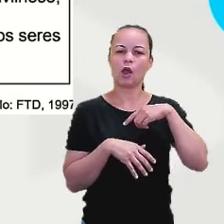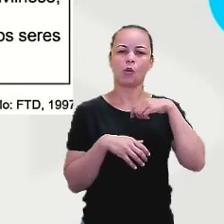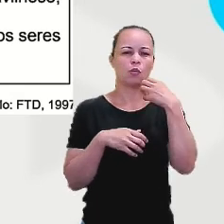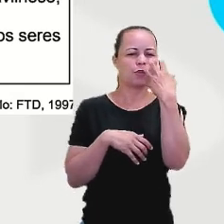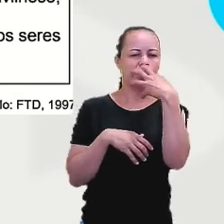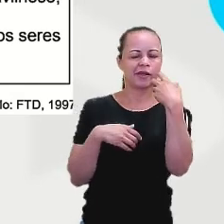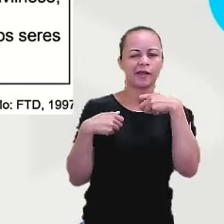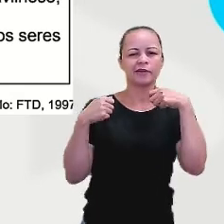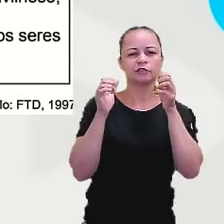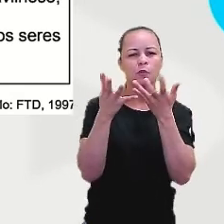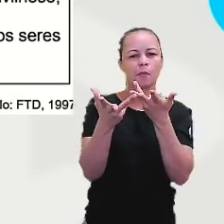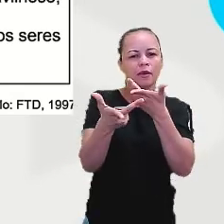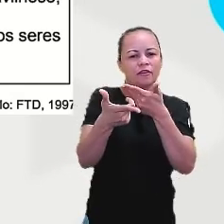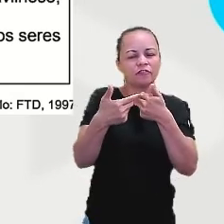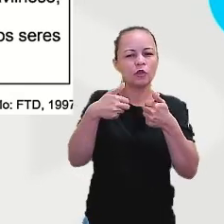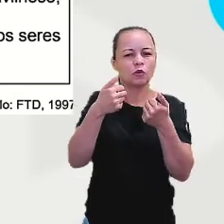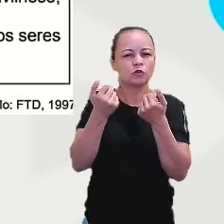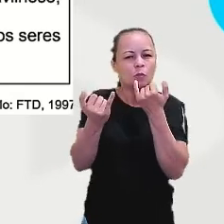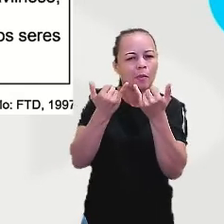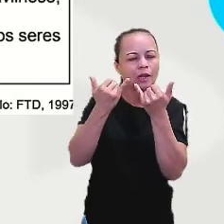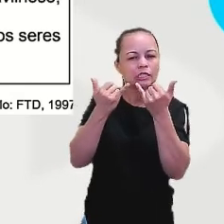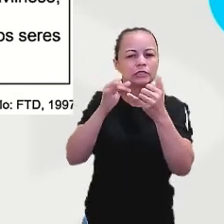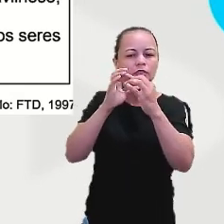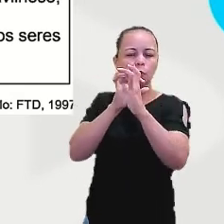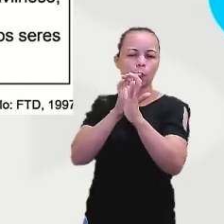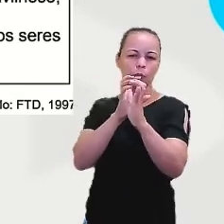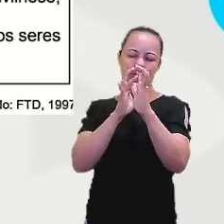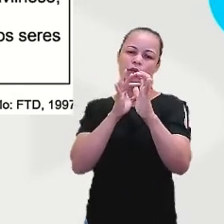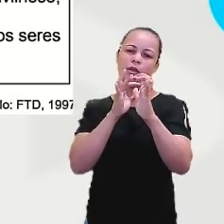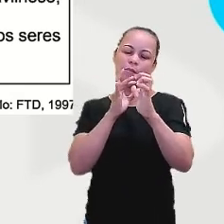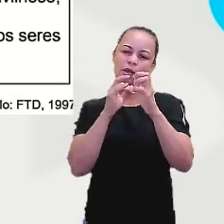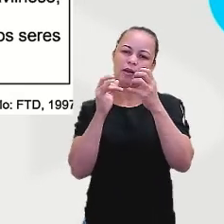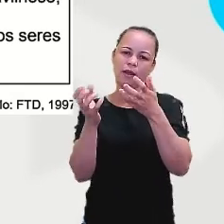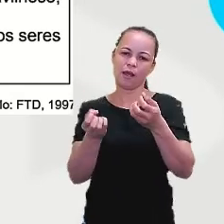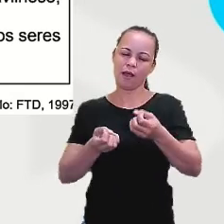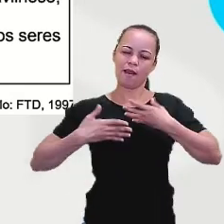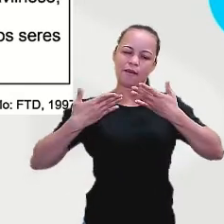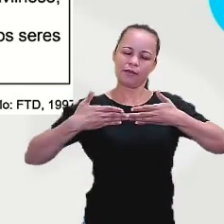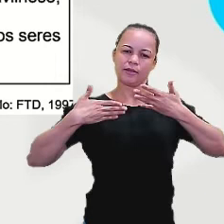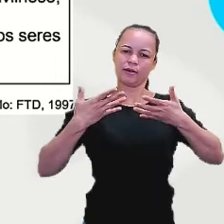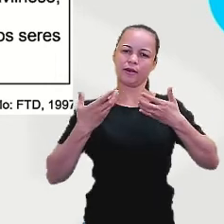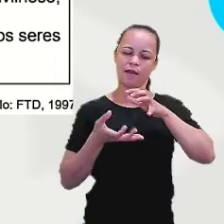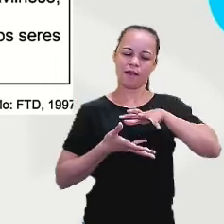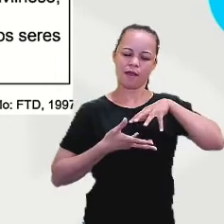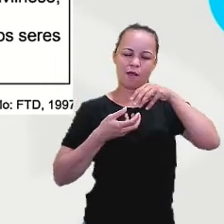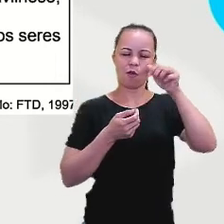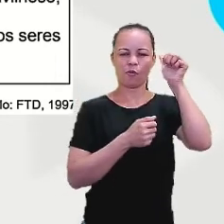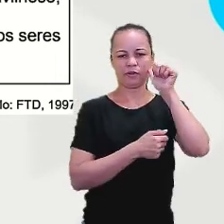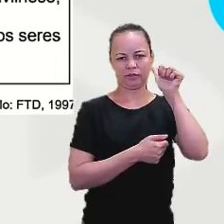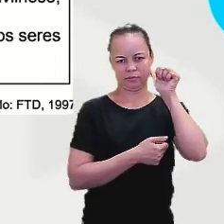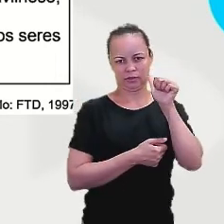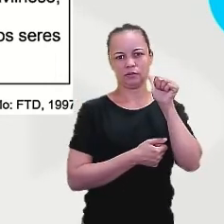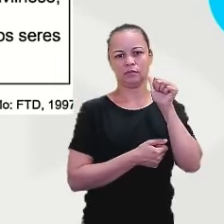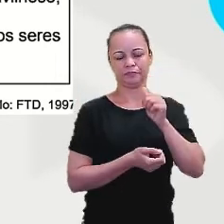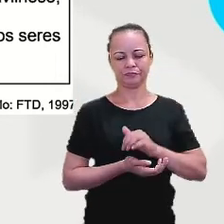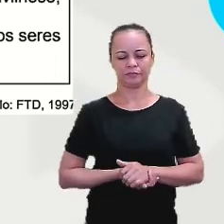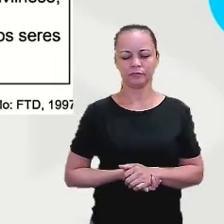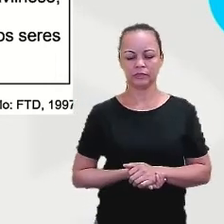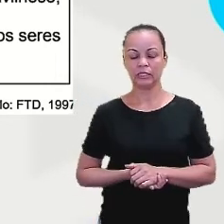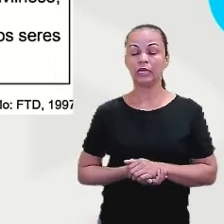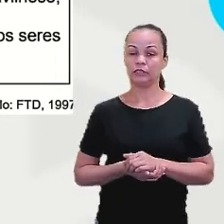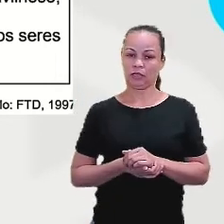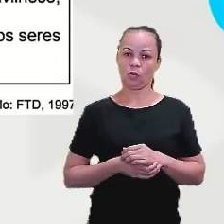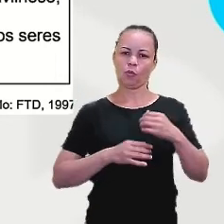da flauta, para alegrar a alma de Mainá. O cantar do Irapuru, ainda